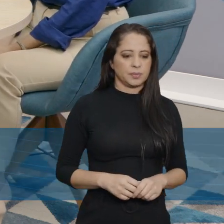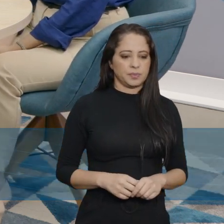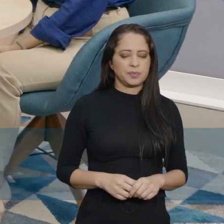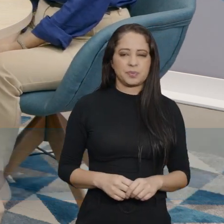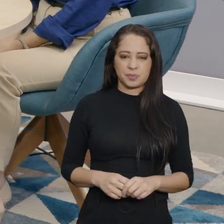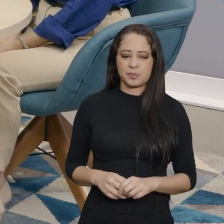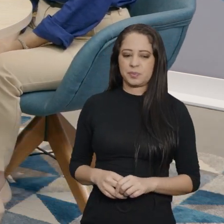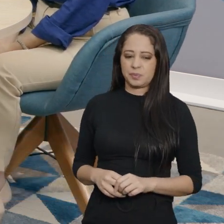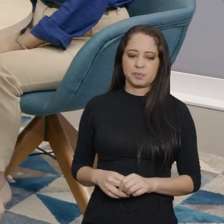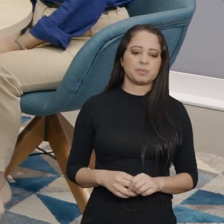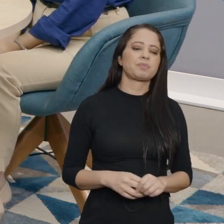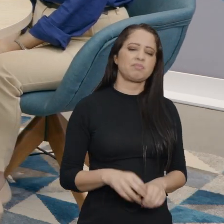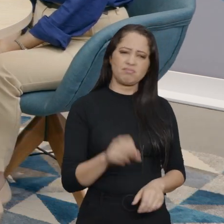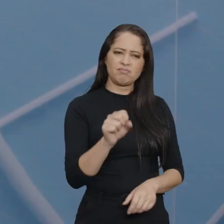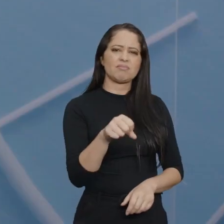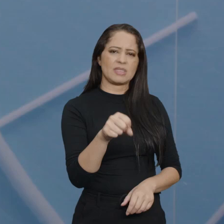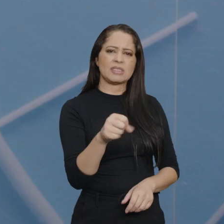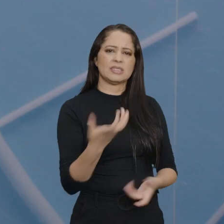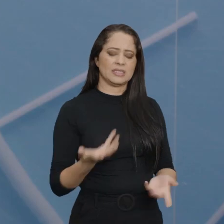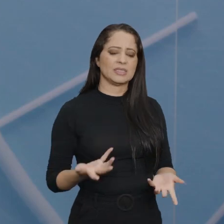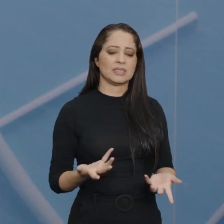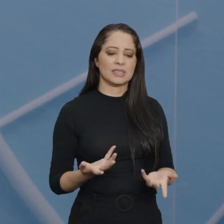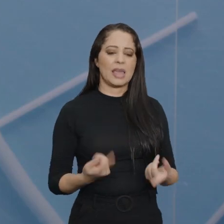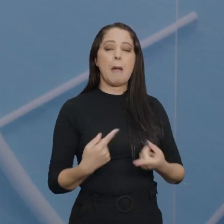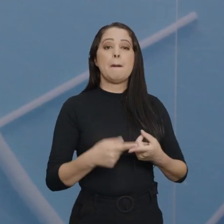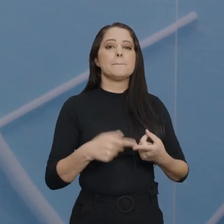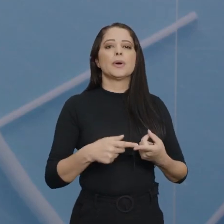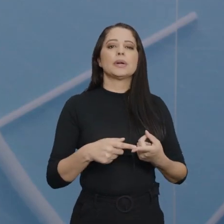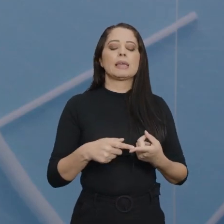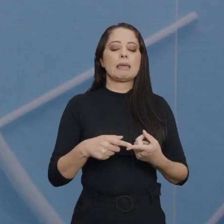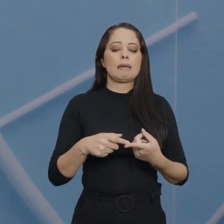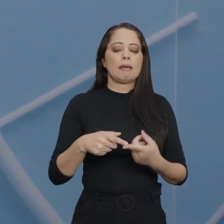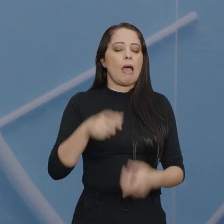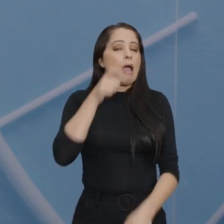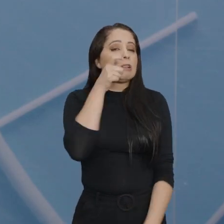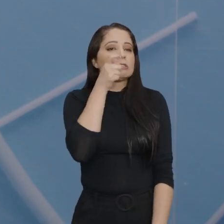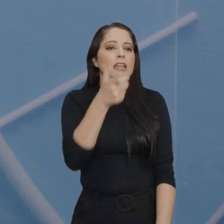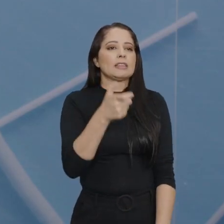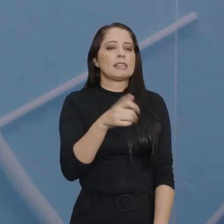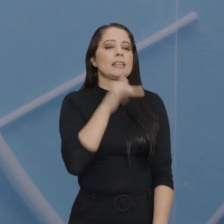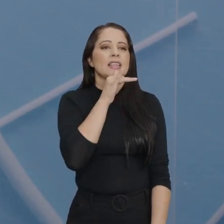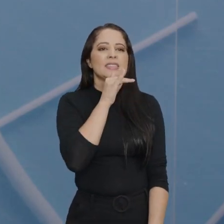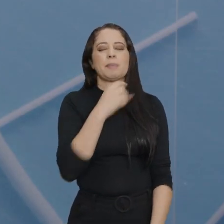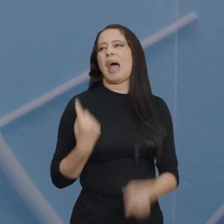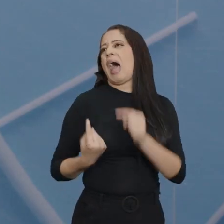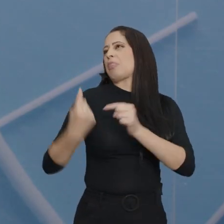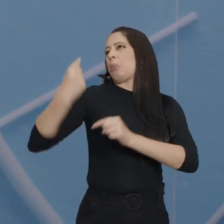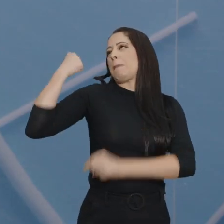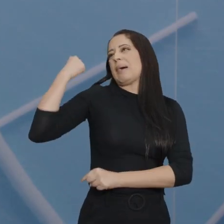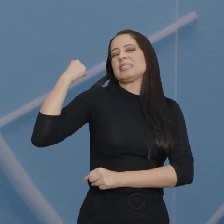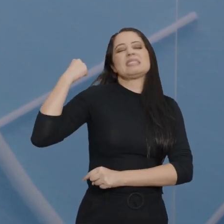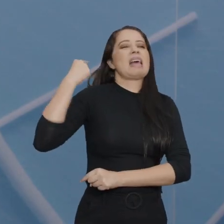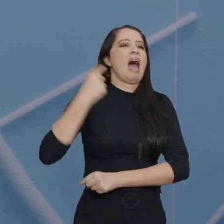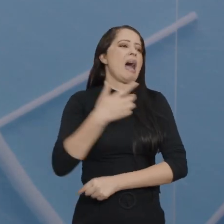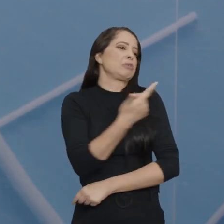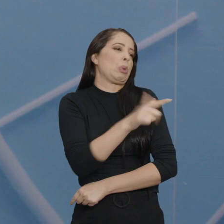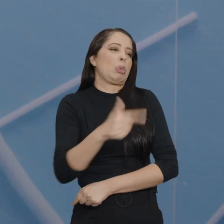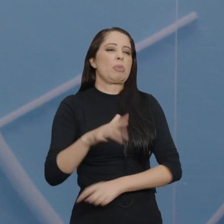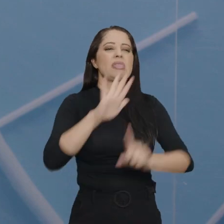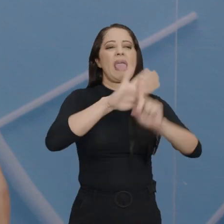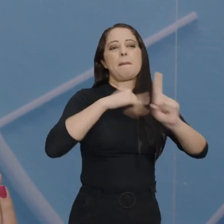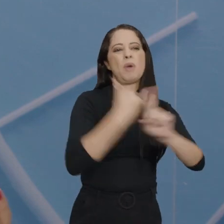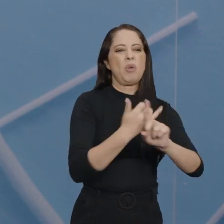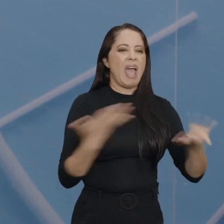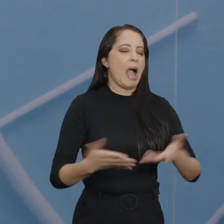acho que sim, né, Dani? É interessante, né? Como muitas pessoas falam, na minha época não tinha, hoje